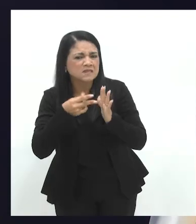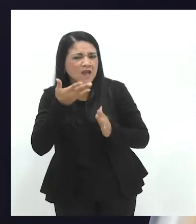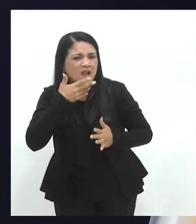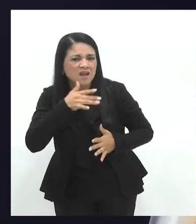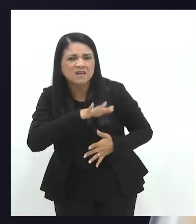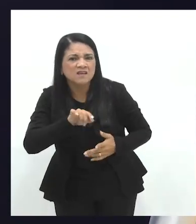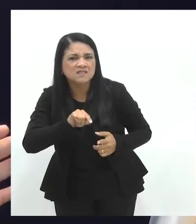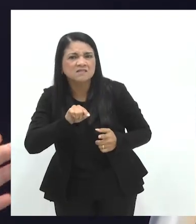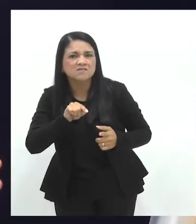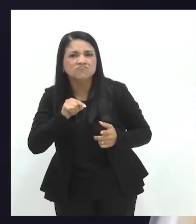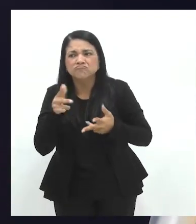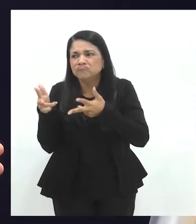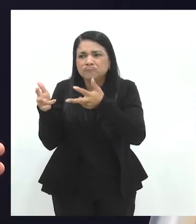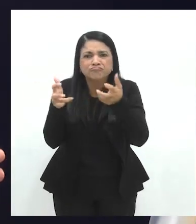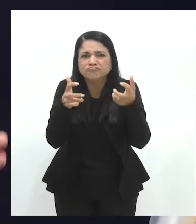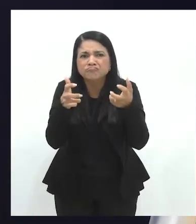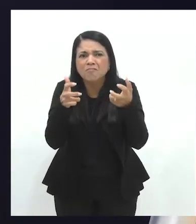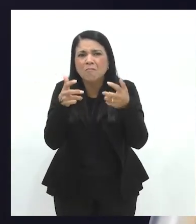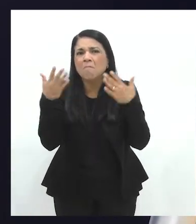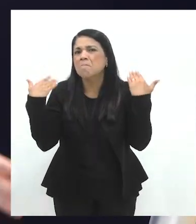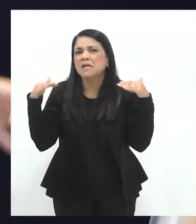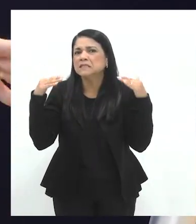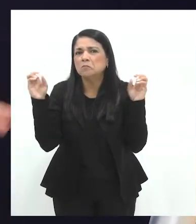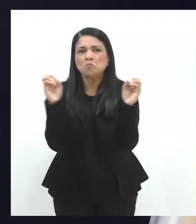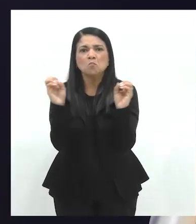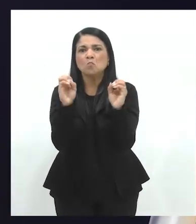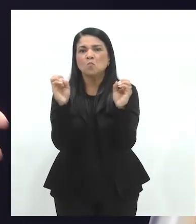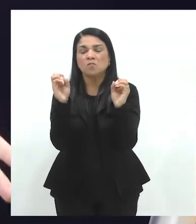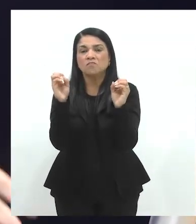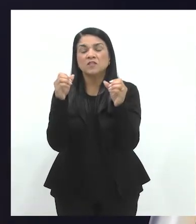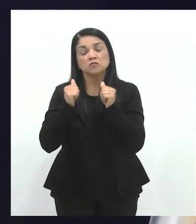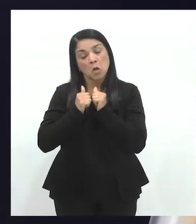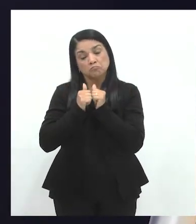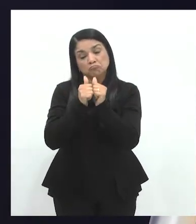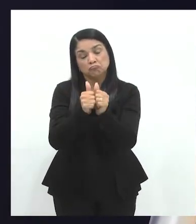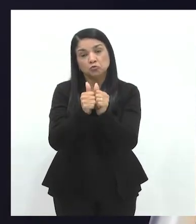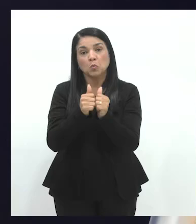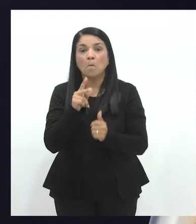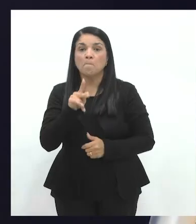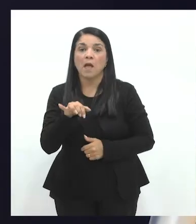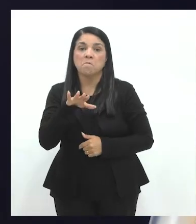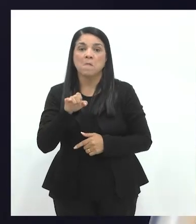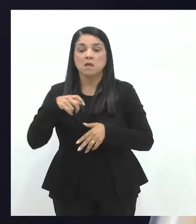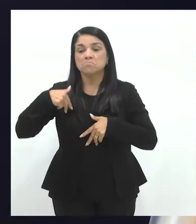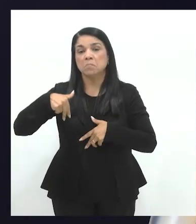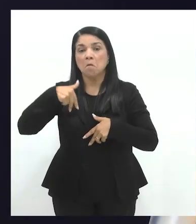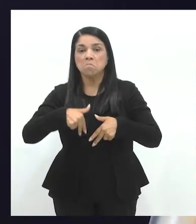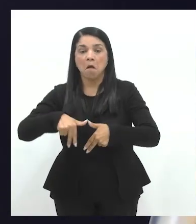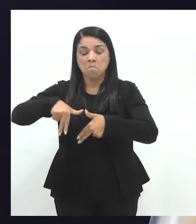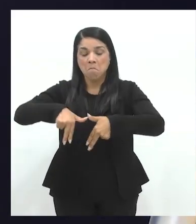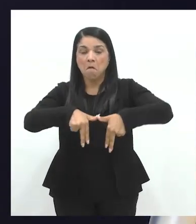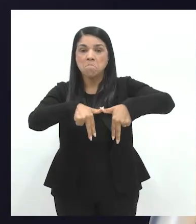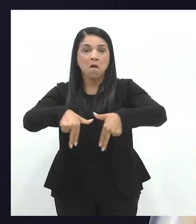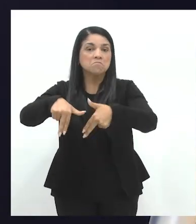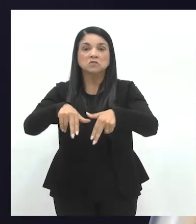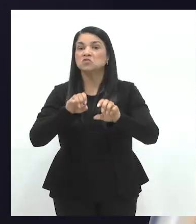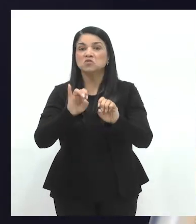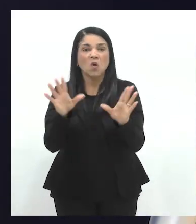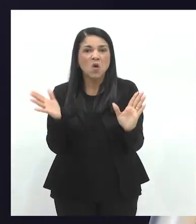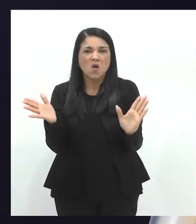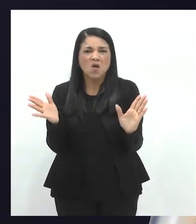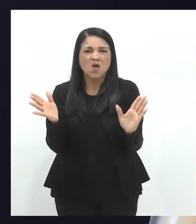daquele passeio? Nada. Nada. Ela só está andando, acompanhando o pai, mas ela está imersa naquele mundo digital.